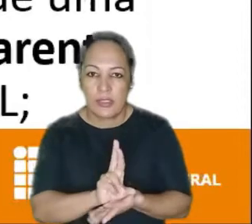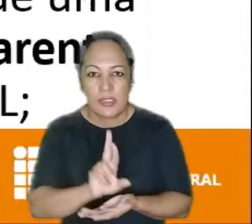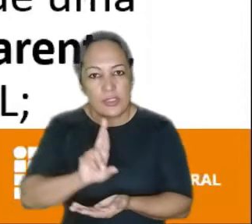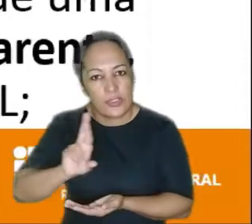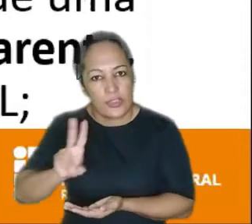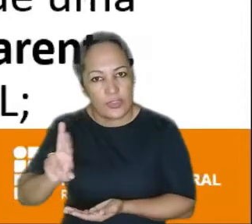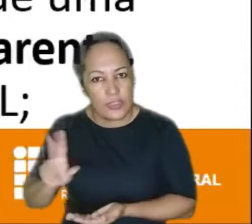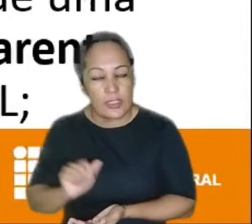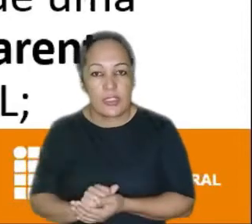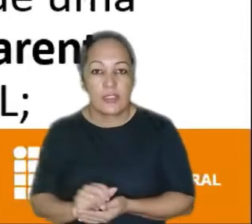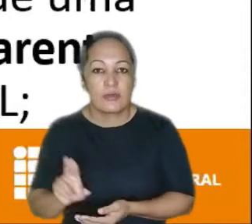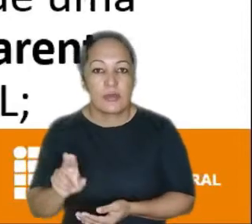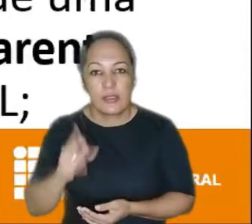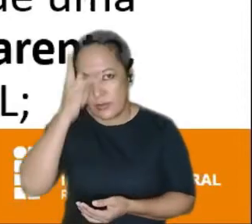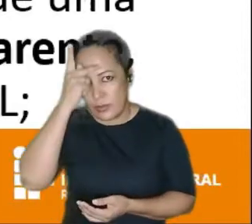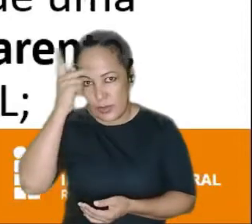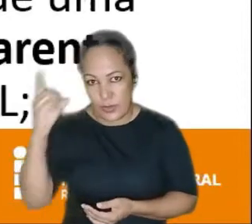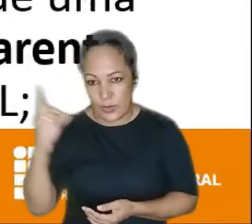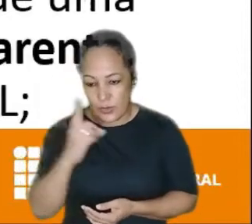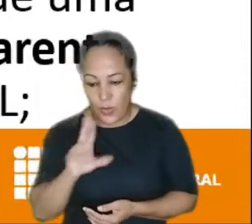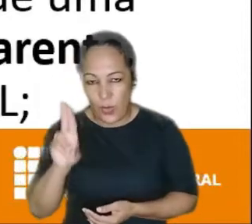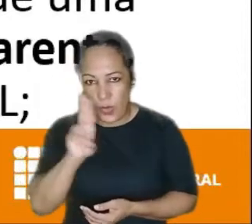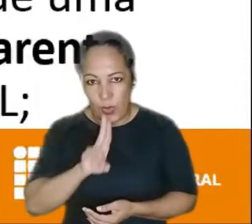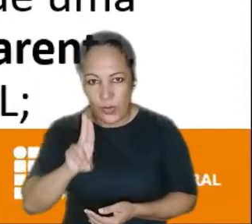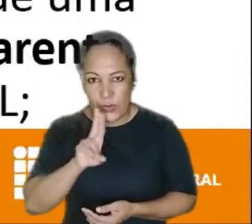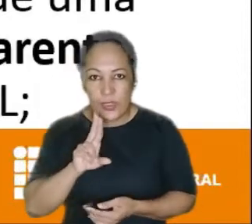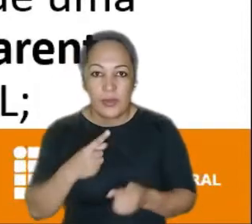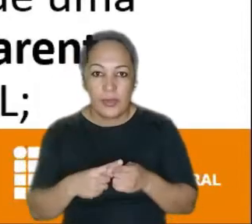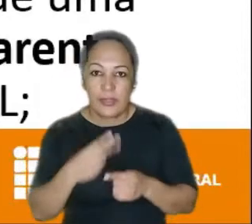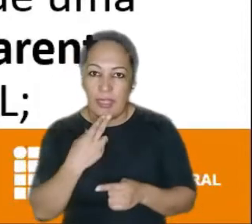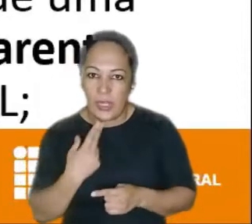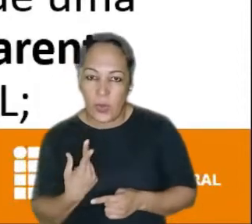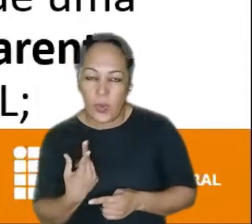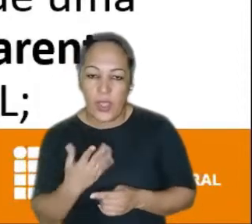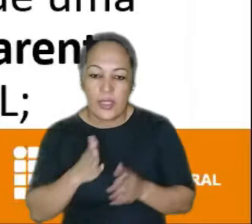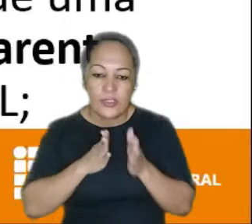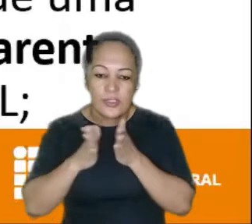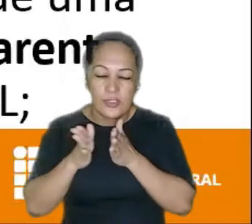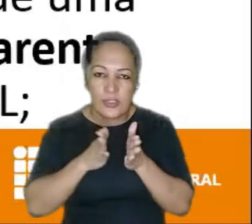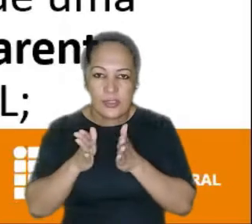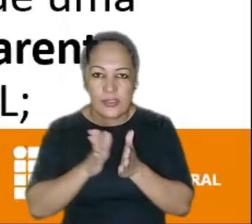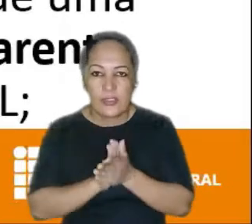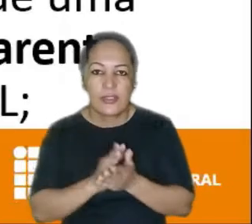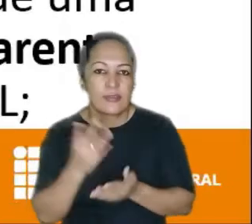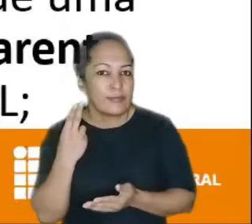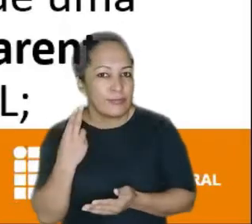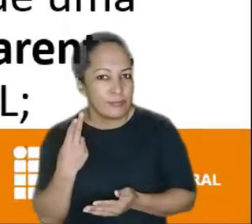isso é transparente, pois a linguagem de acesso aos dados é a mesma,